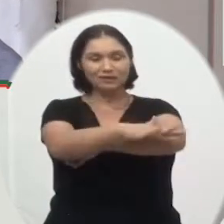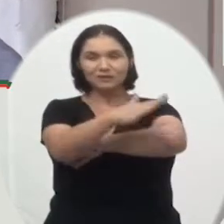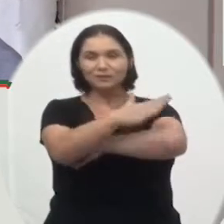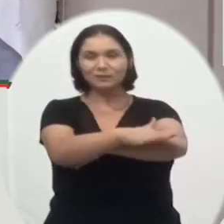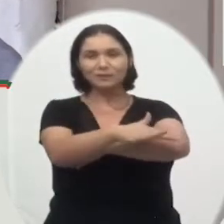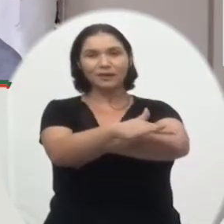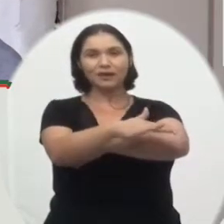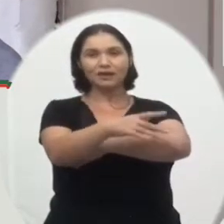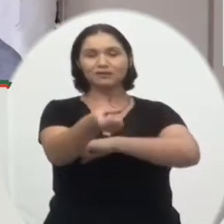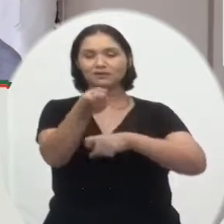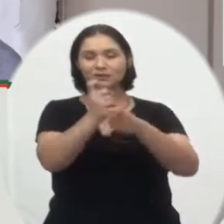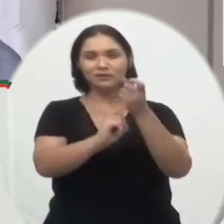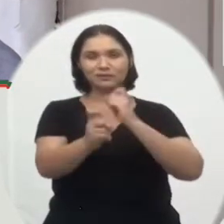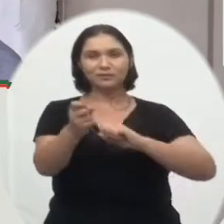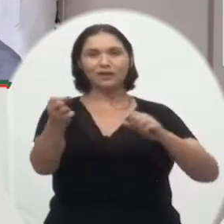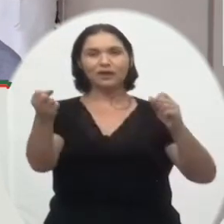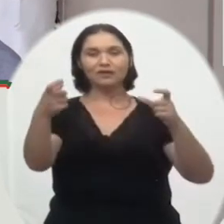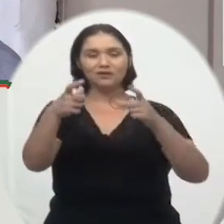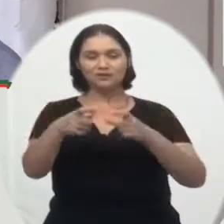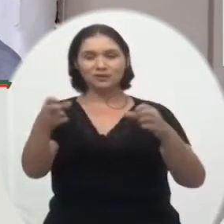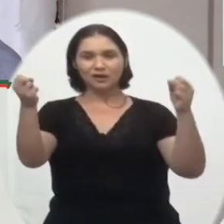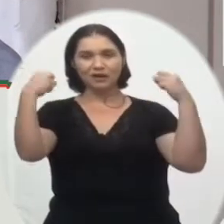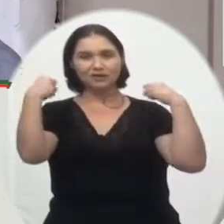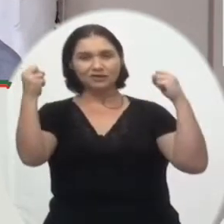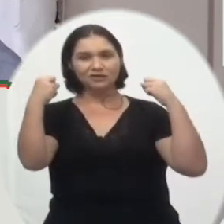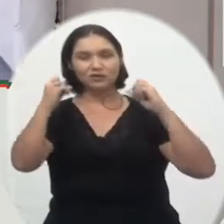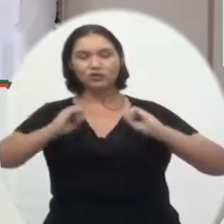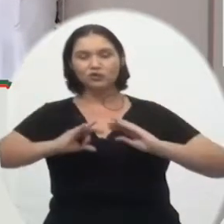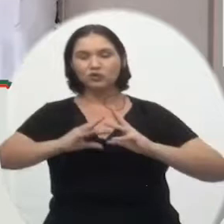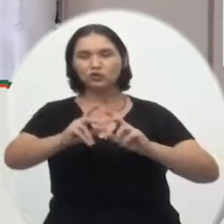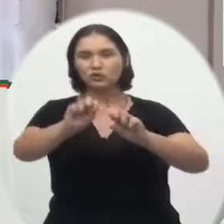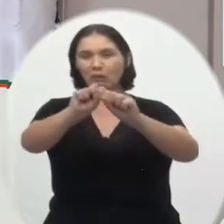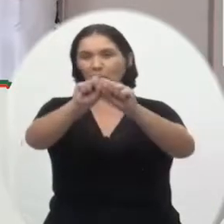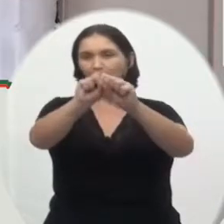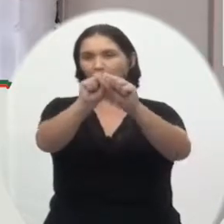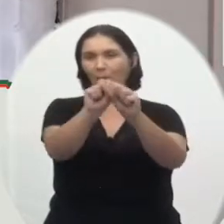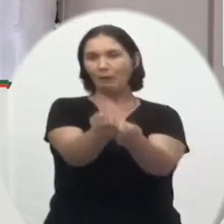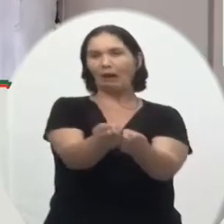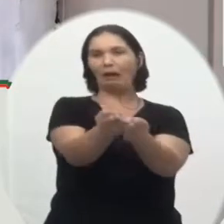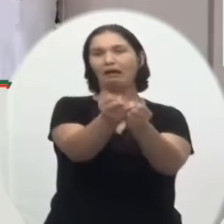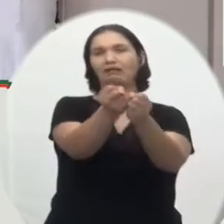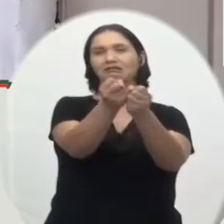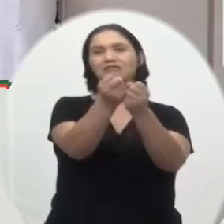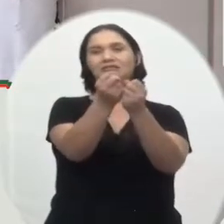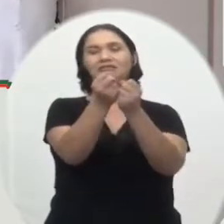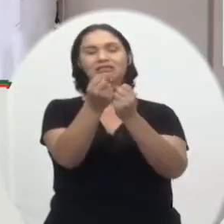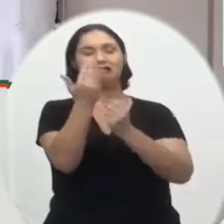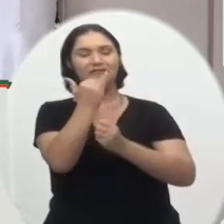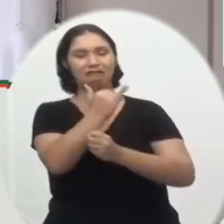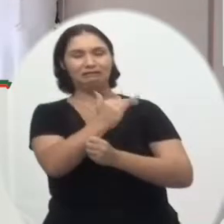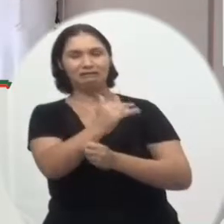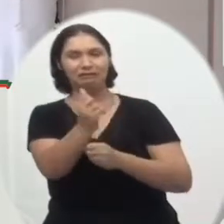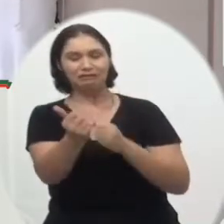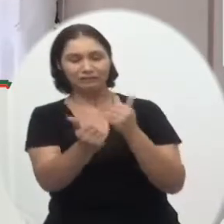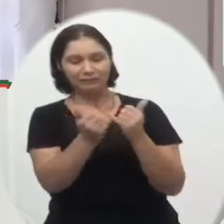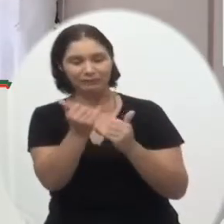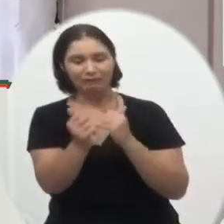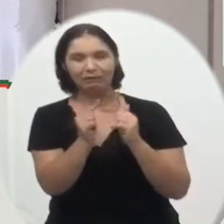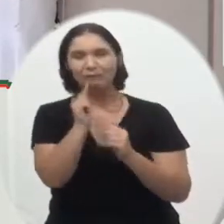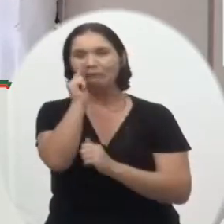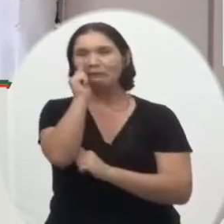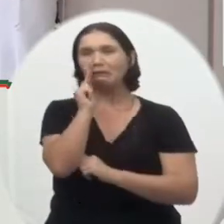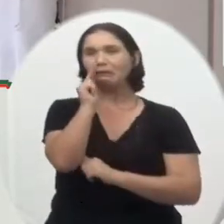das academias, todas danificadas, todas cheias de ferrugem, as crianças brincando em cima daqueles